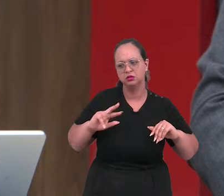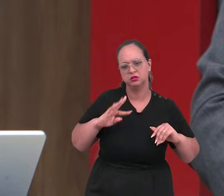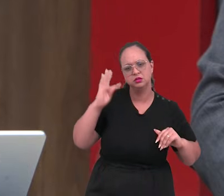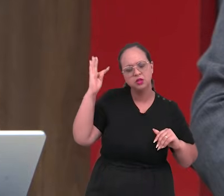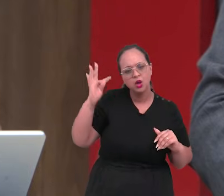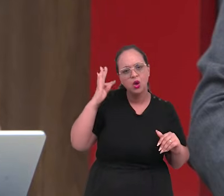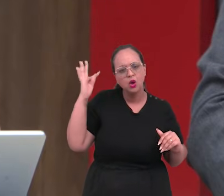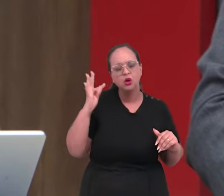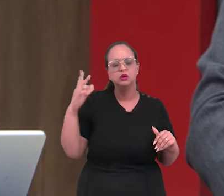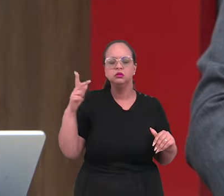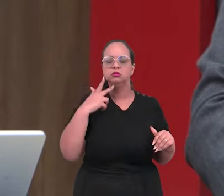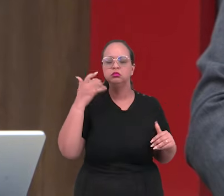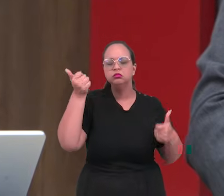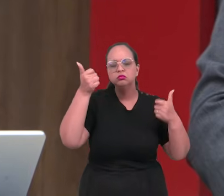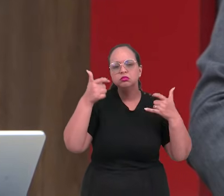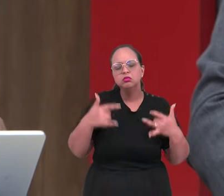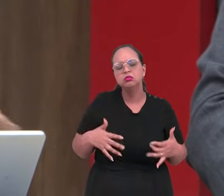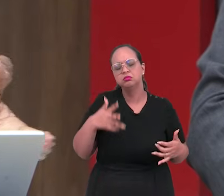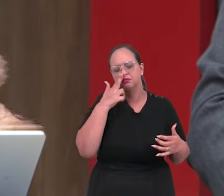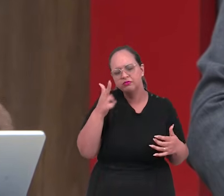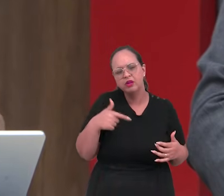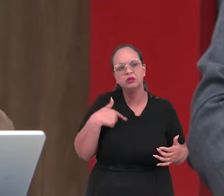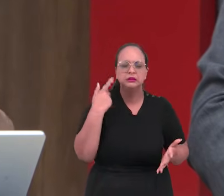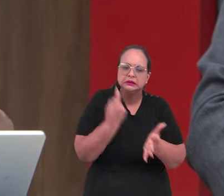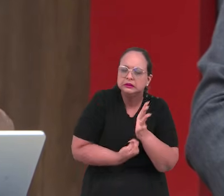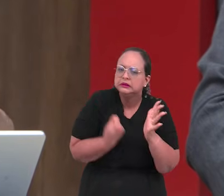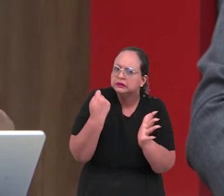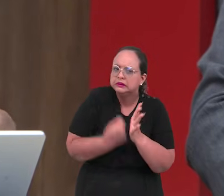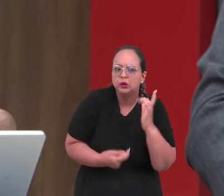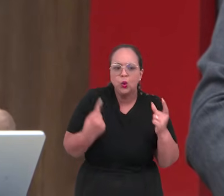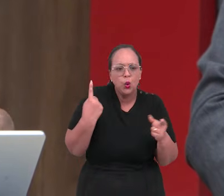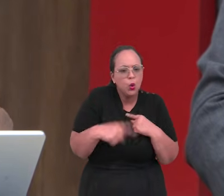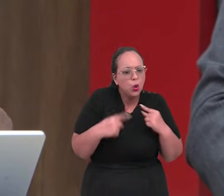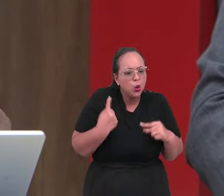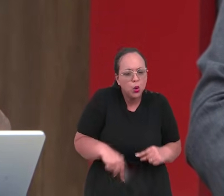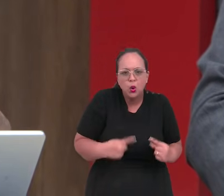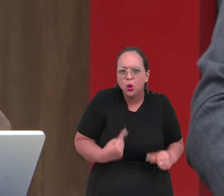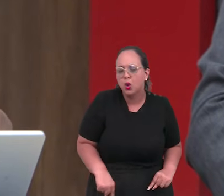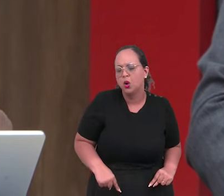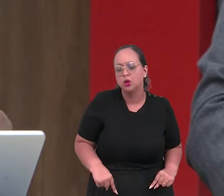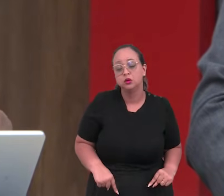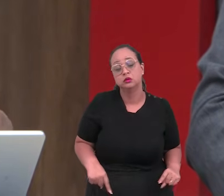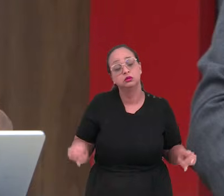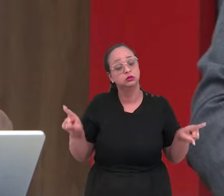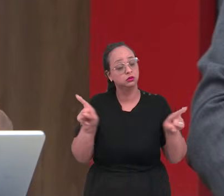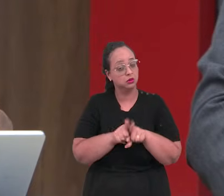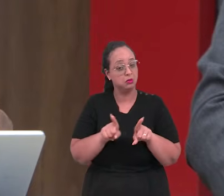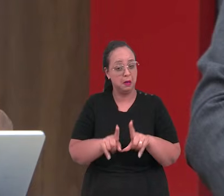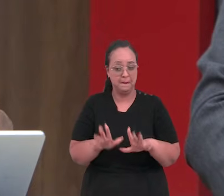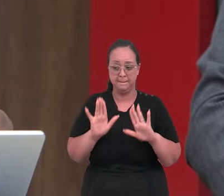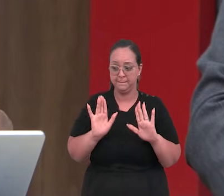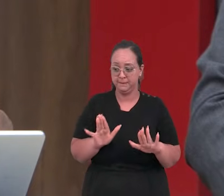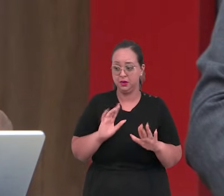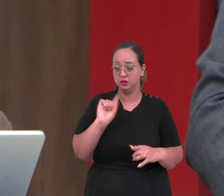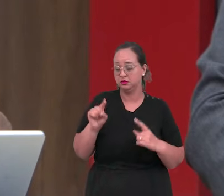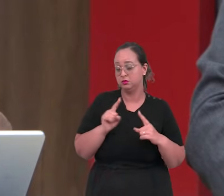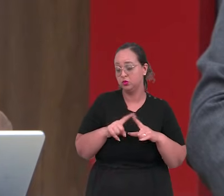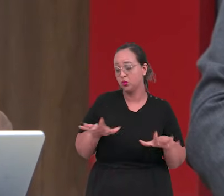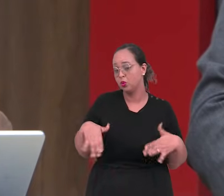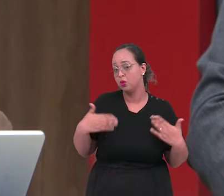que atuaram combatendo um tipo de coisa. Agora, o que acontece?